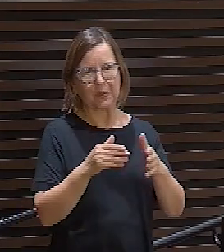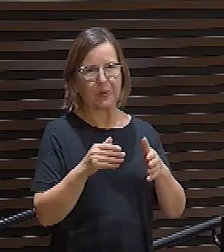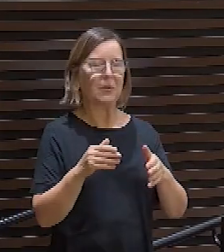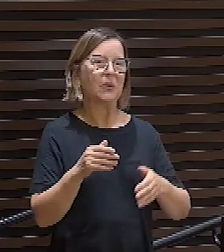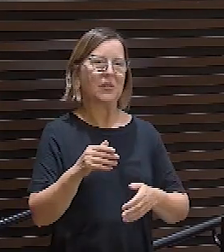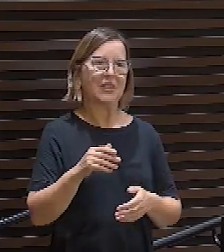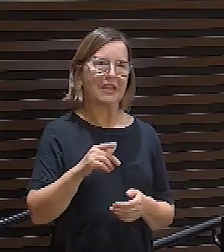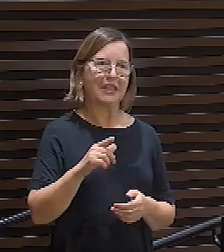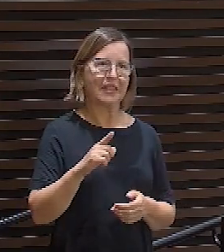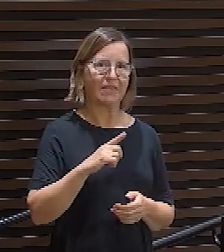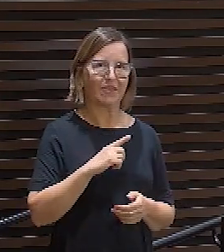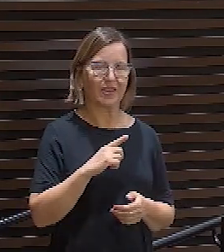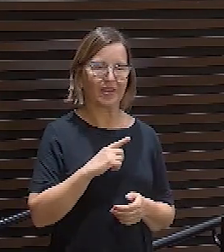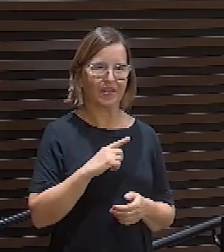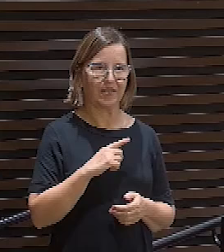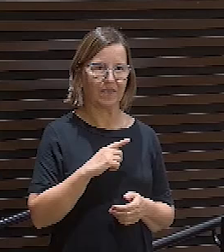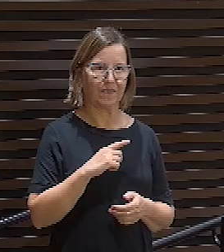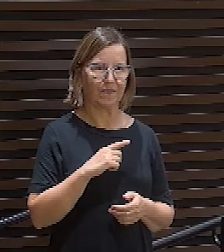a plenitude.